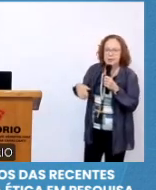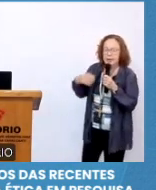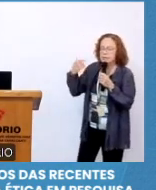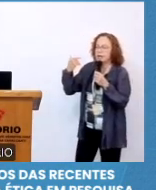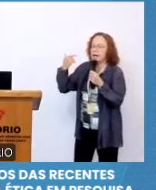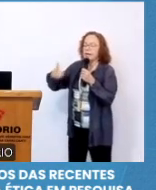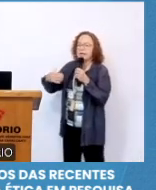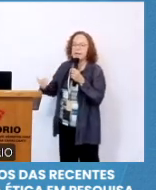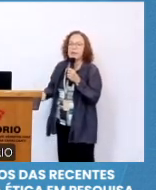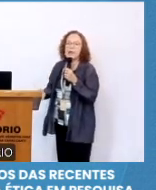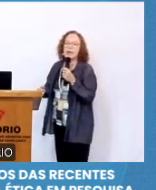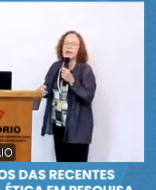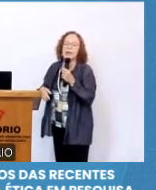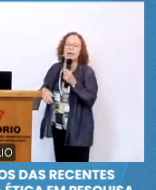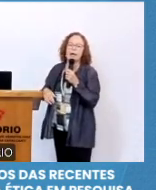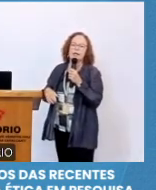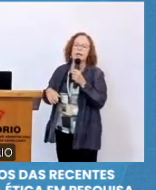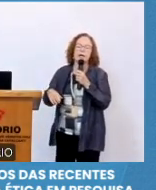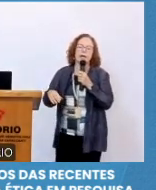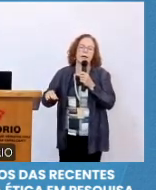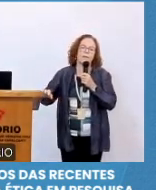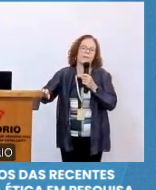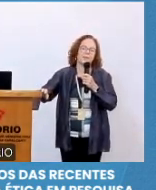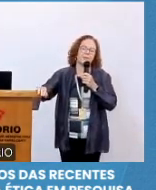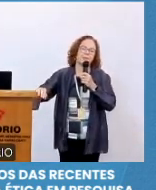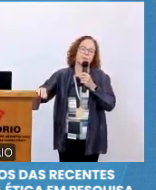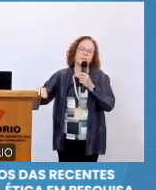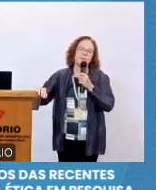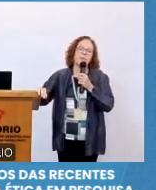2 semanas atrás, e que